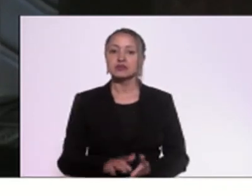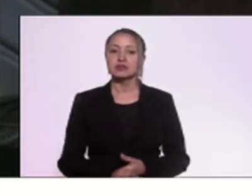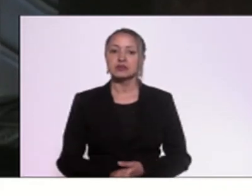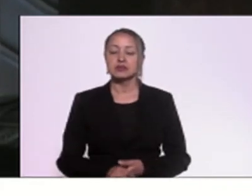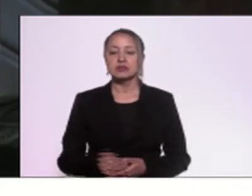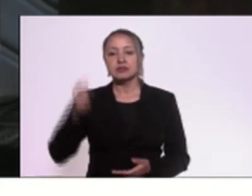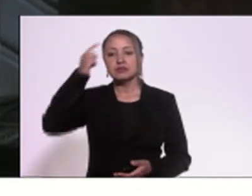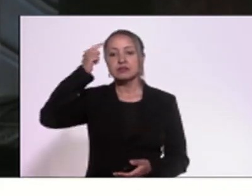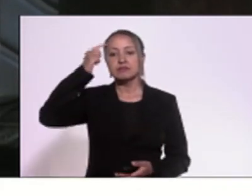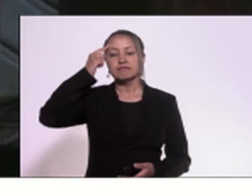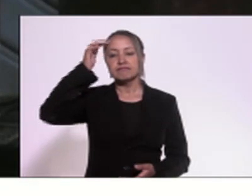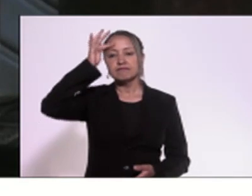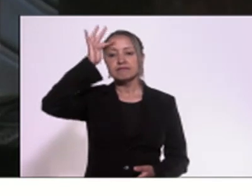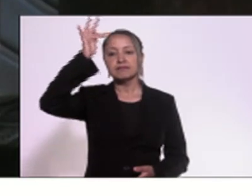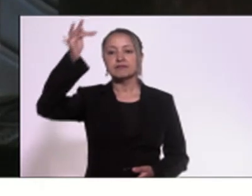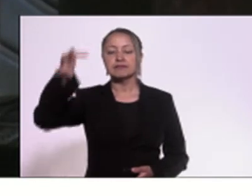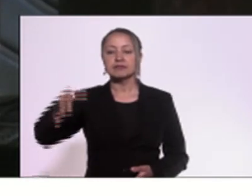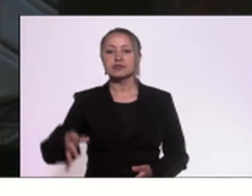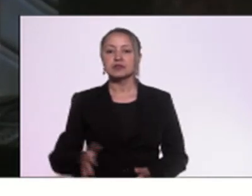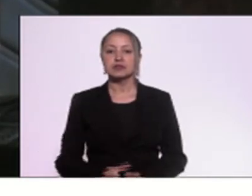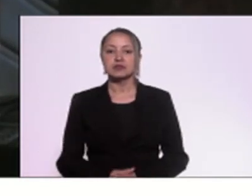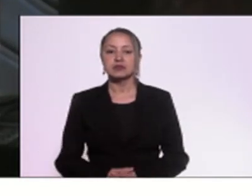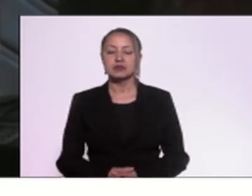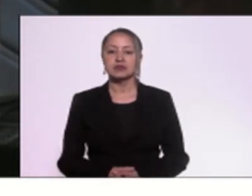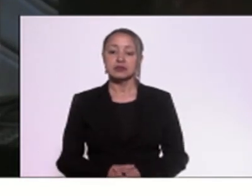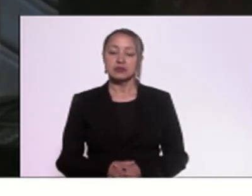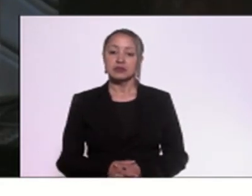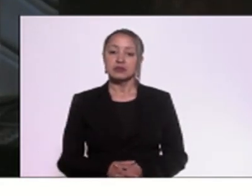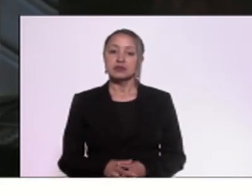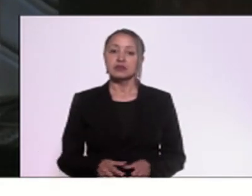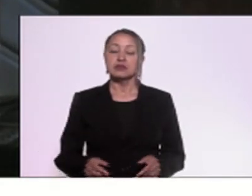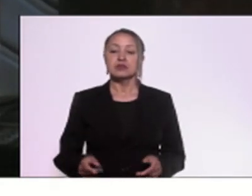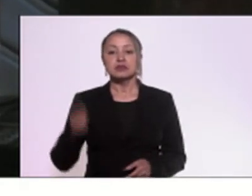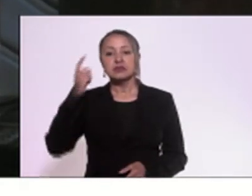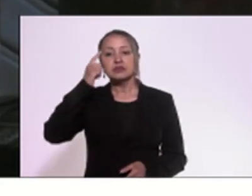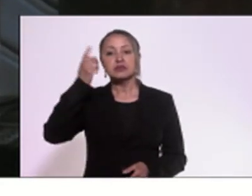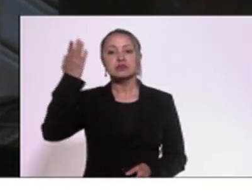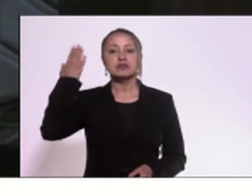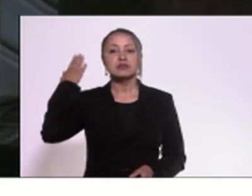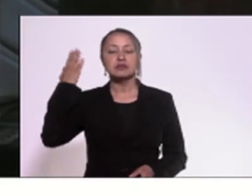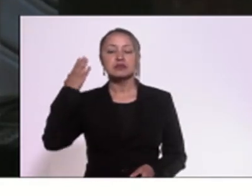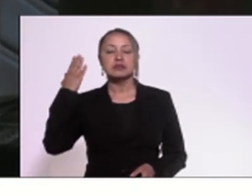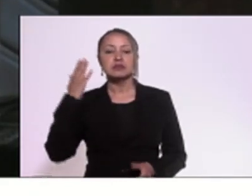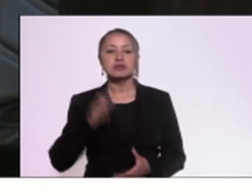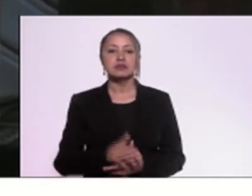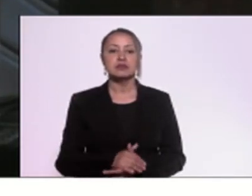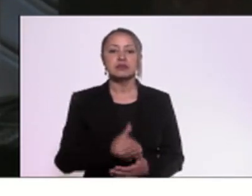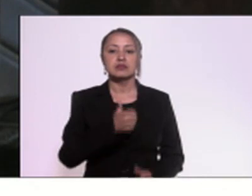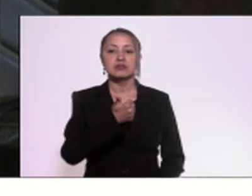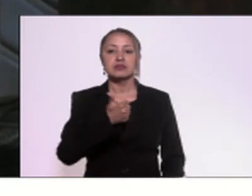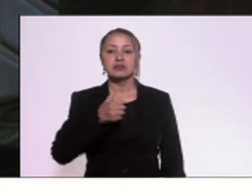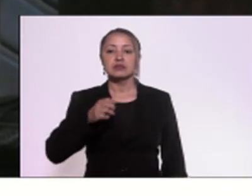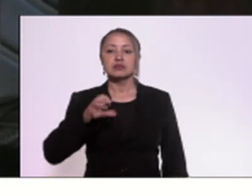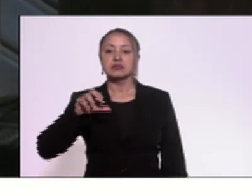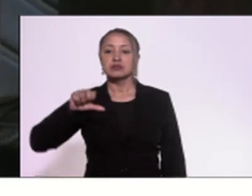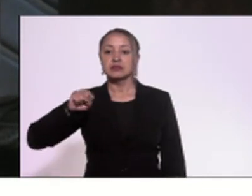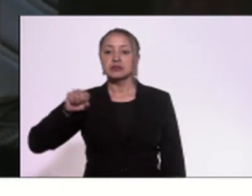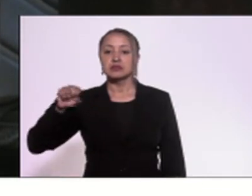era deputada ainda, que a gente roubou de uma outra emenda, fez um cantinho, vamos ver se a gente consegue ainda no finalzinho do ano sair